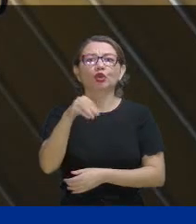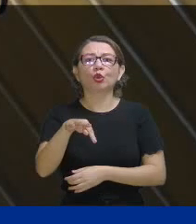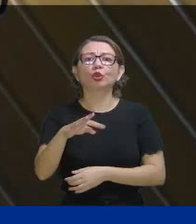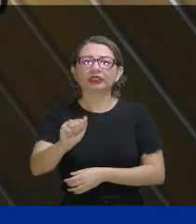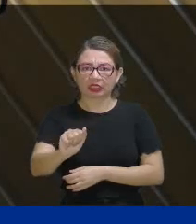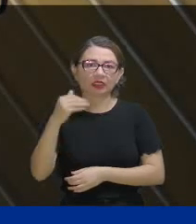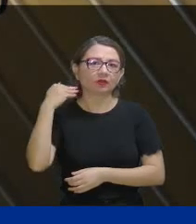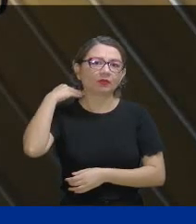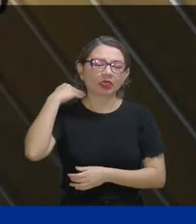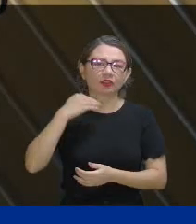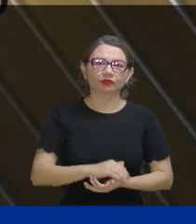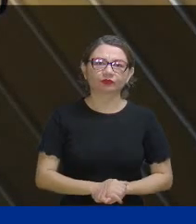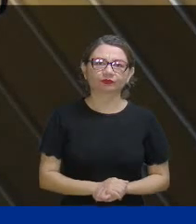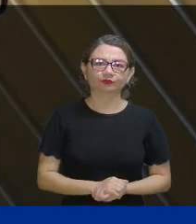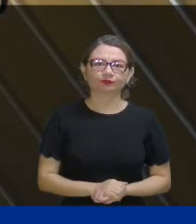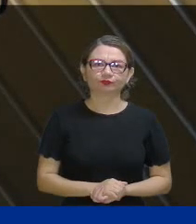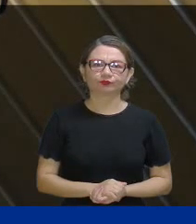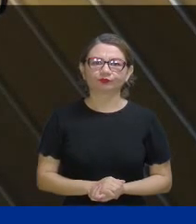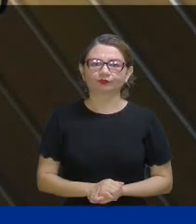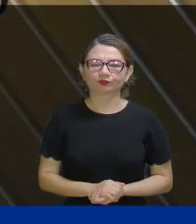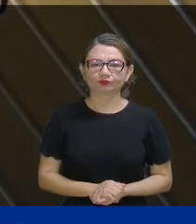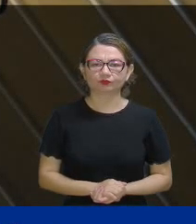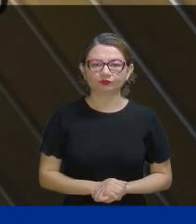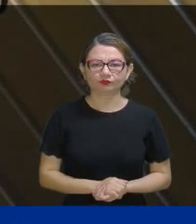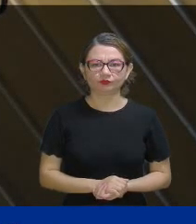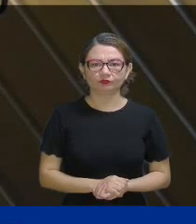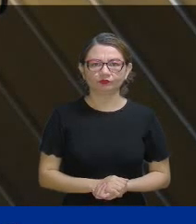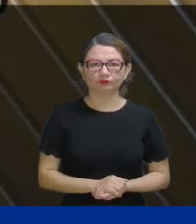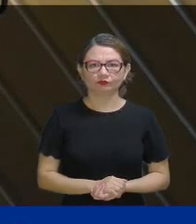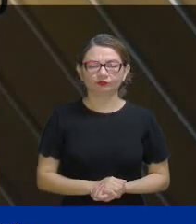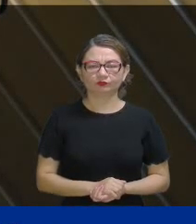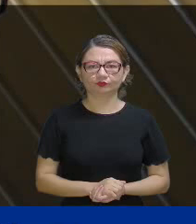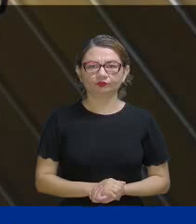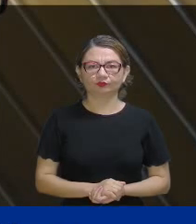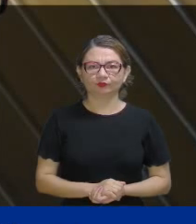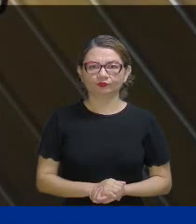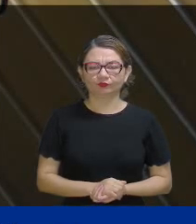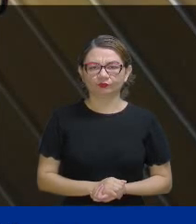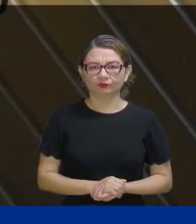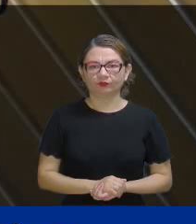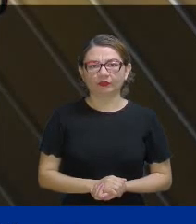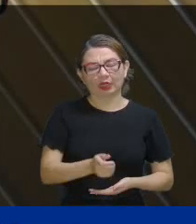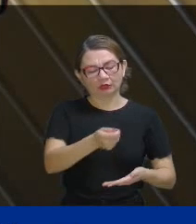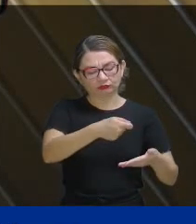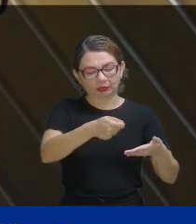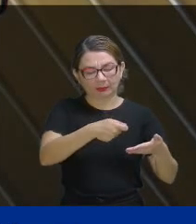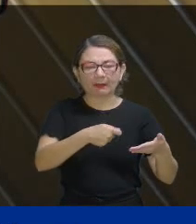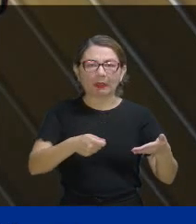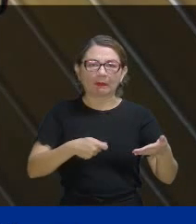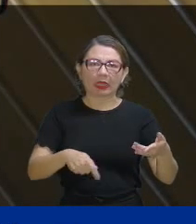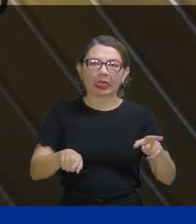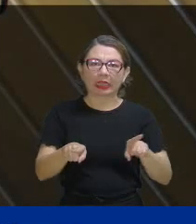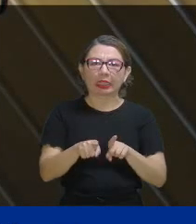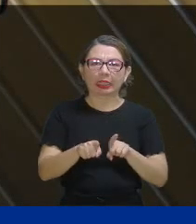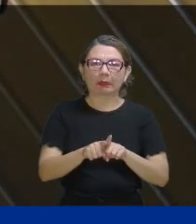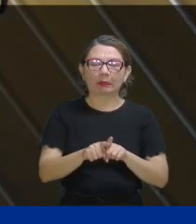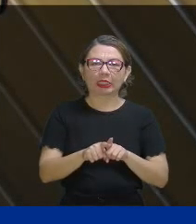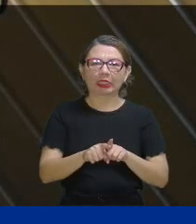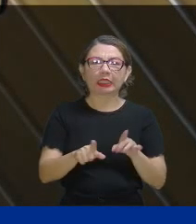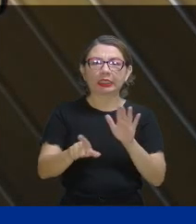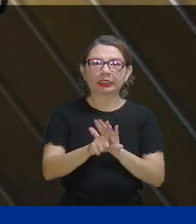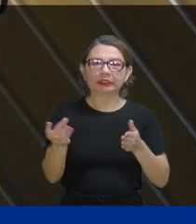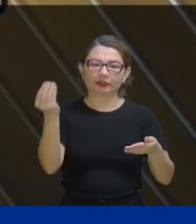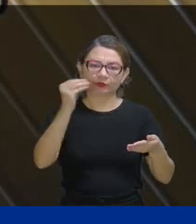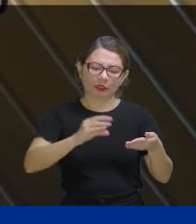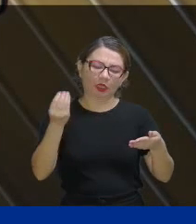artigo 8º, caput, inciso 2º e parágrafo 2º deste mesmo dispositivo, e eu transcrevo os dispositivos